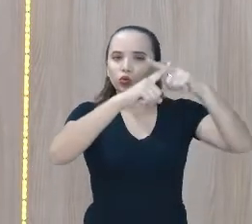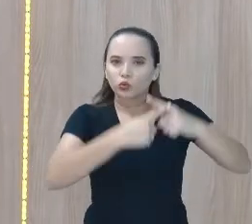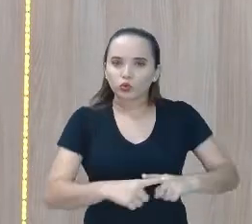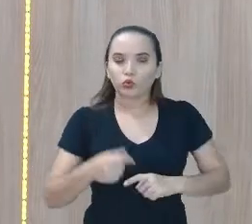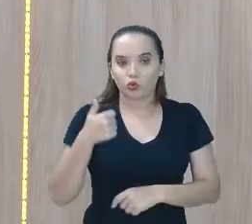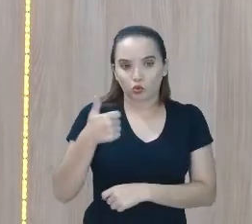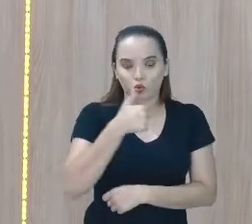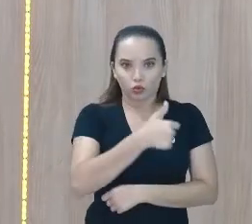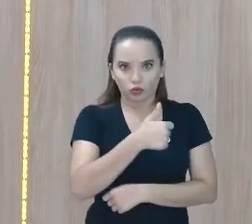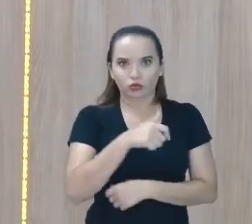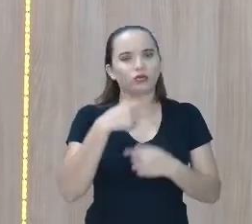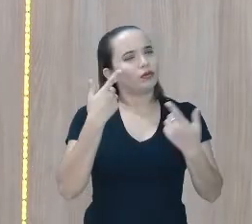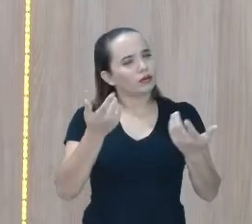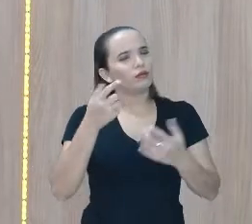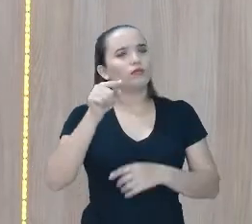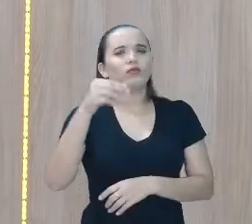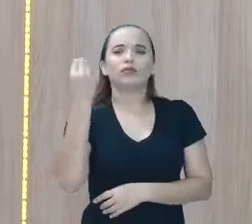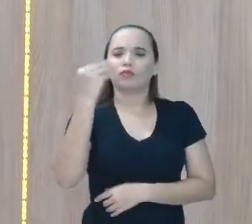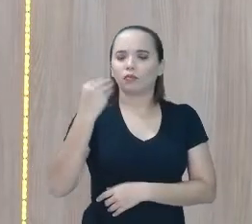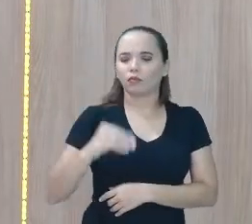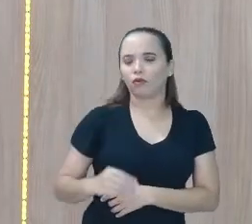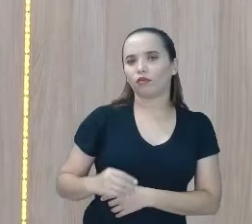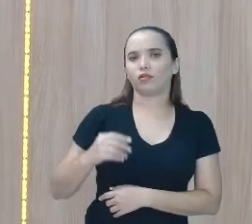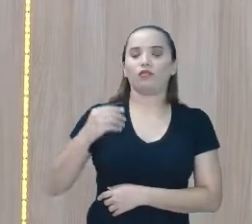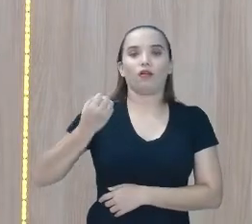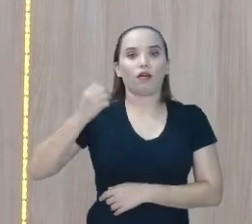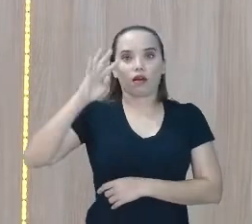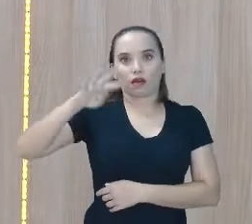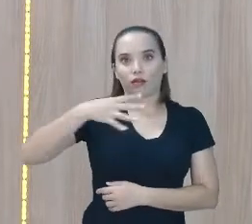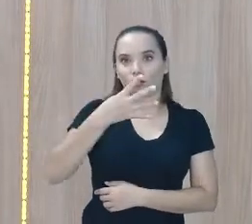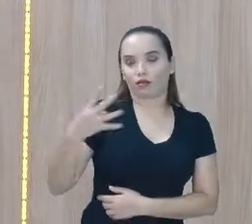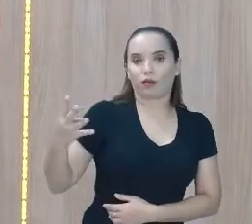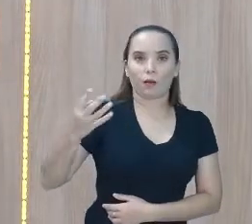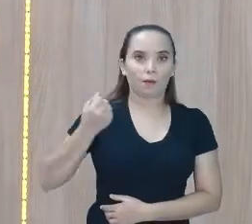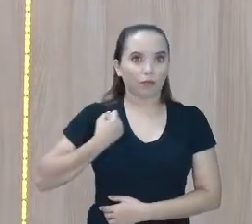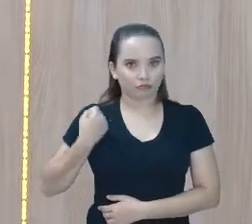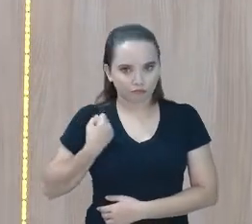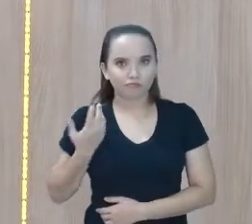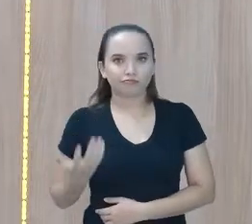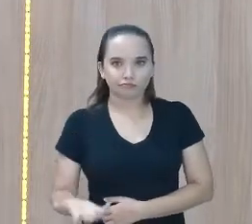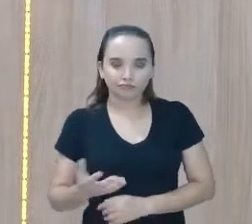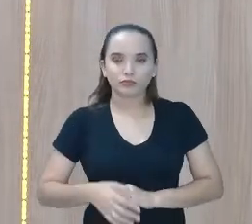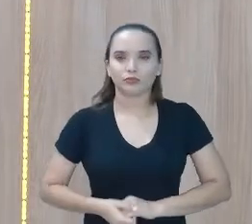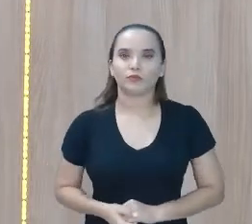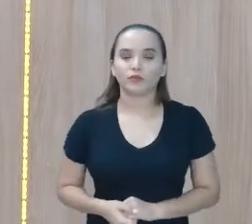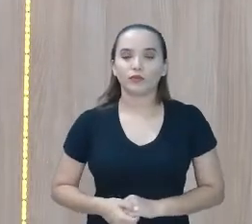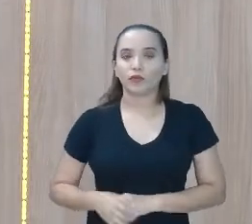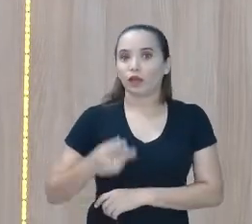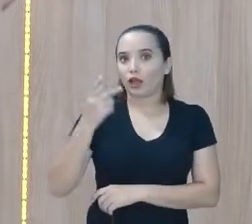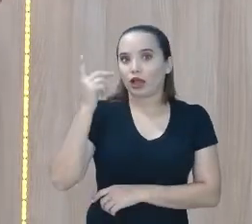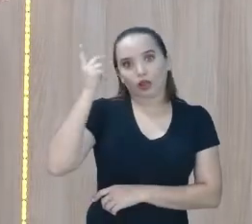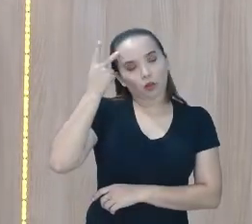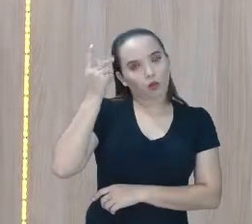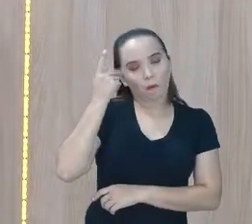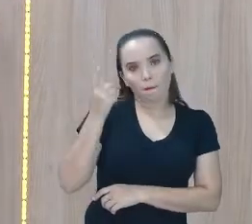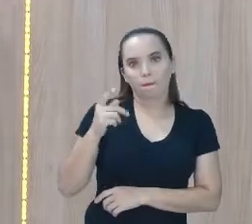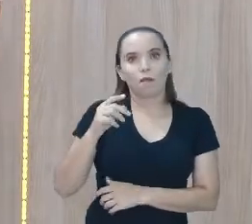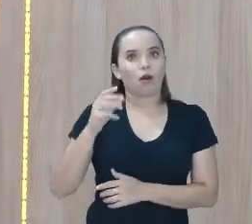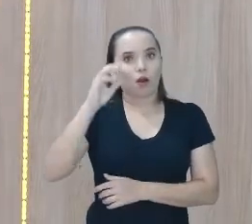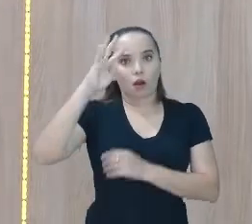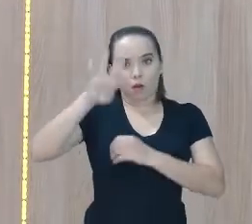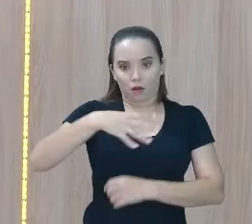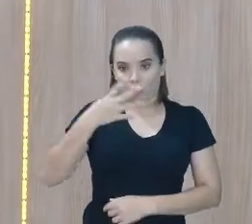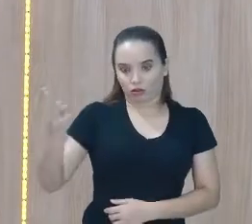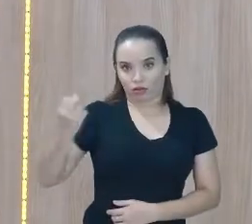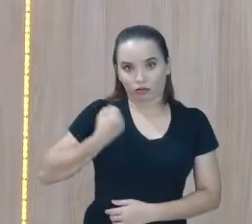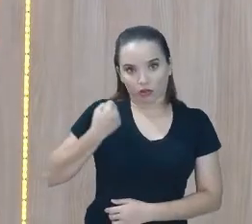vai escrever a tabuada de 11. Lembre-se, geralmente a tabuada que você escreve aí, ela vai até o número 10, mas